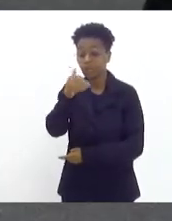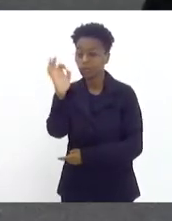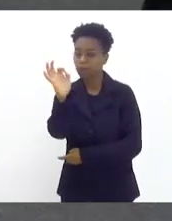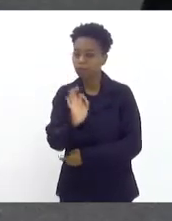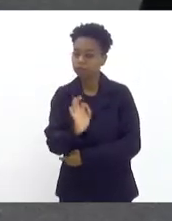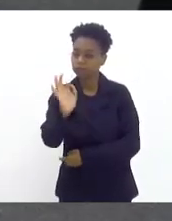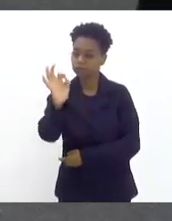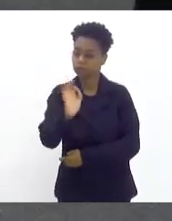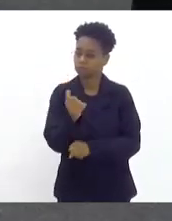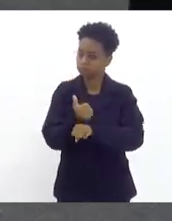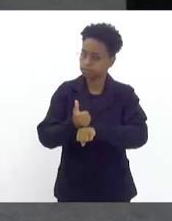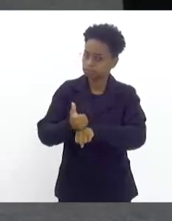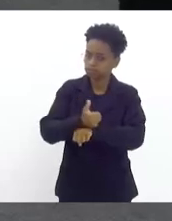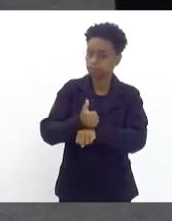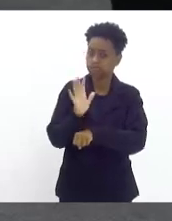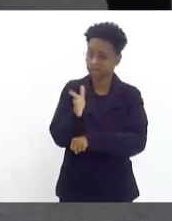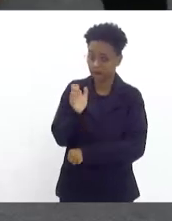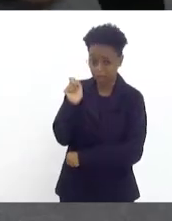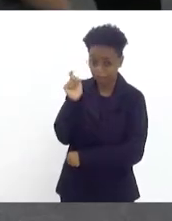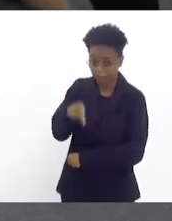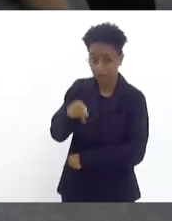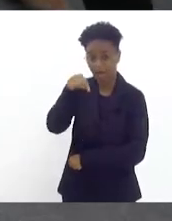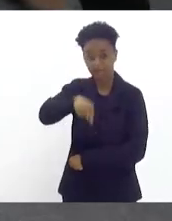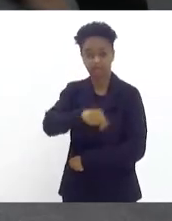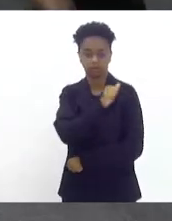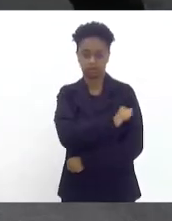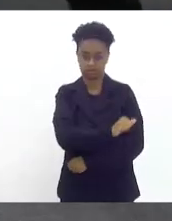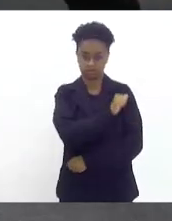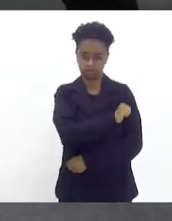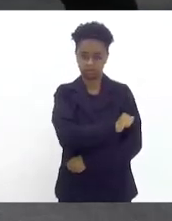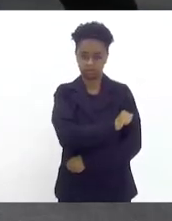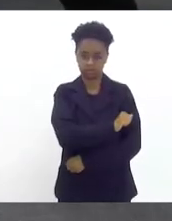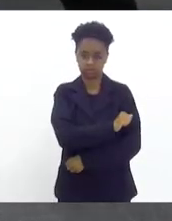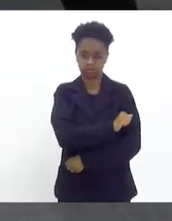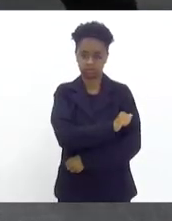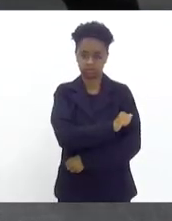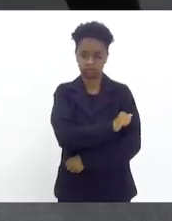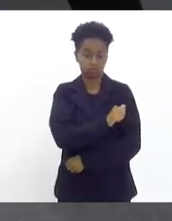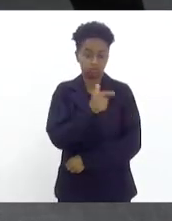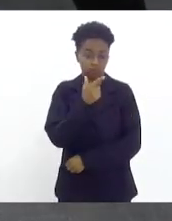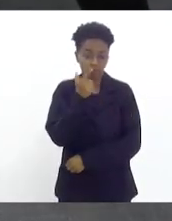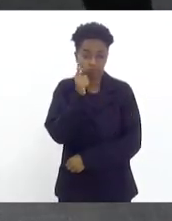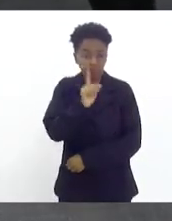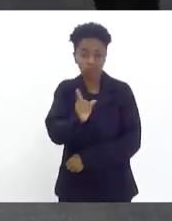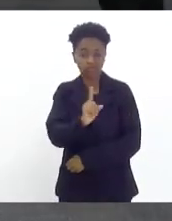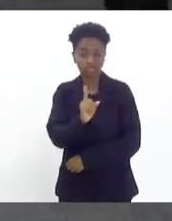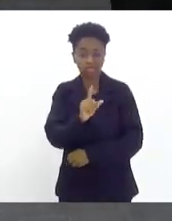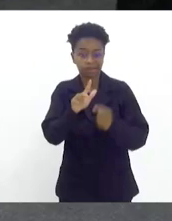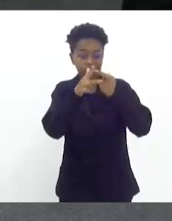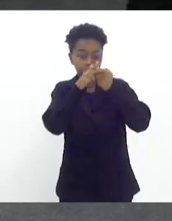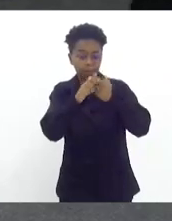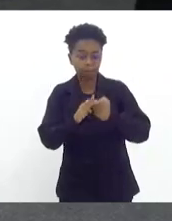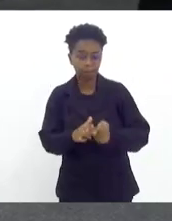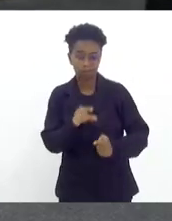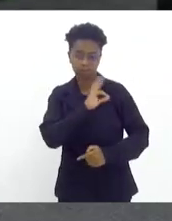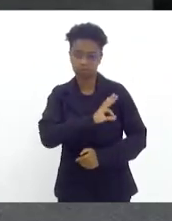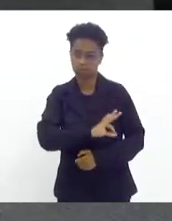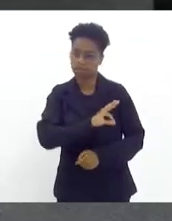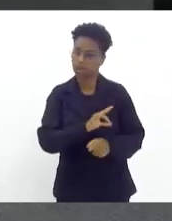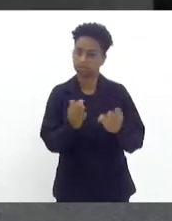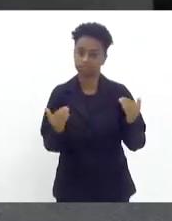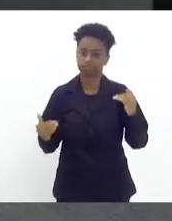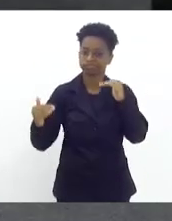dos profissionais dos aposentados aqui no estado do Rio de Janeiro que não verão o reajuste salarial que